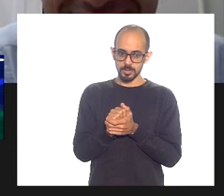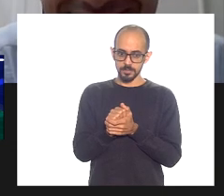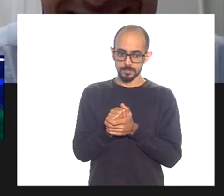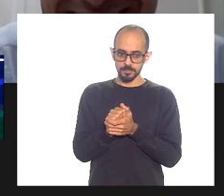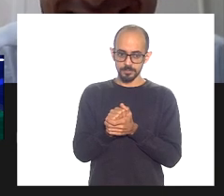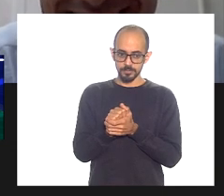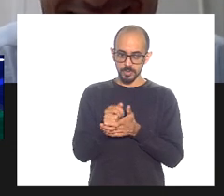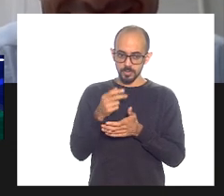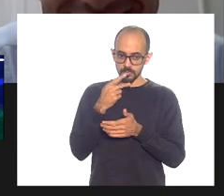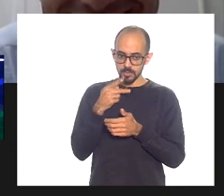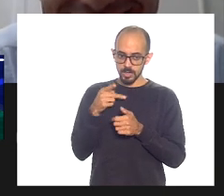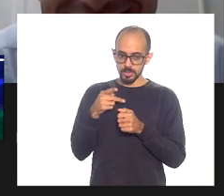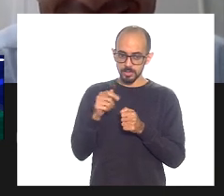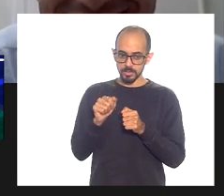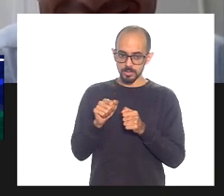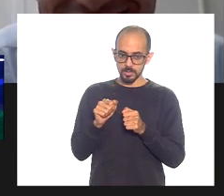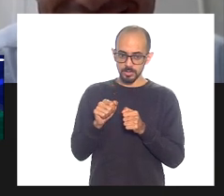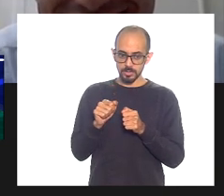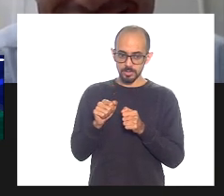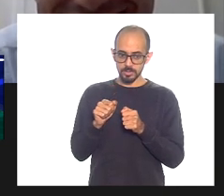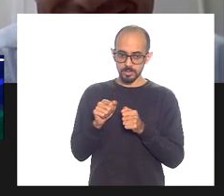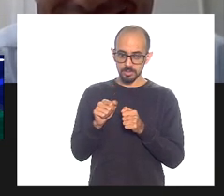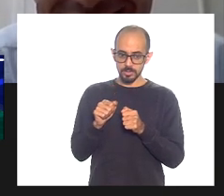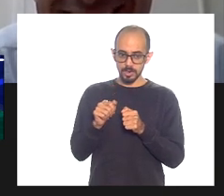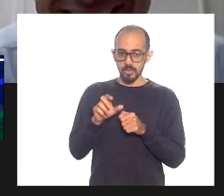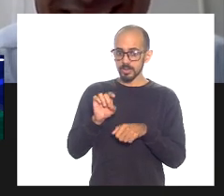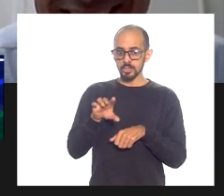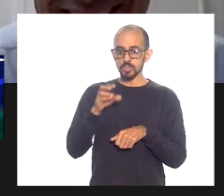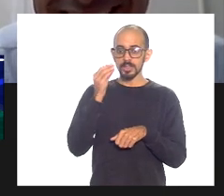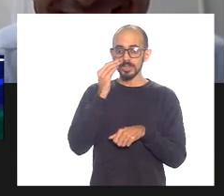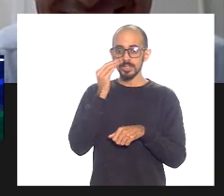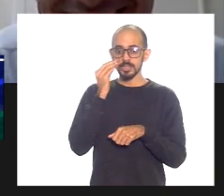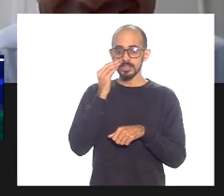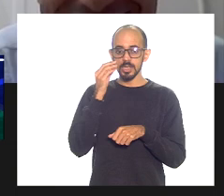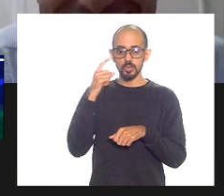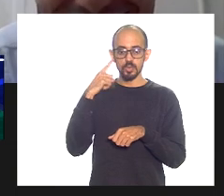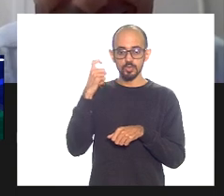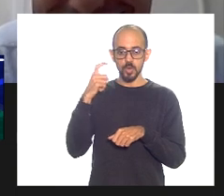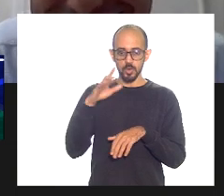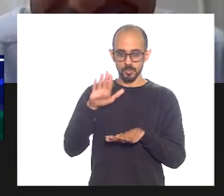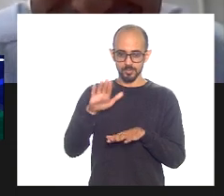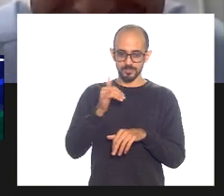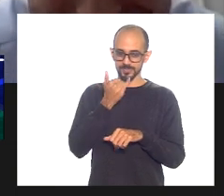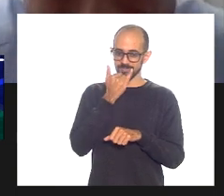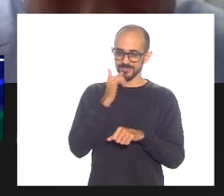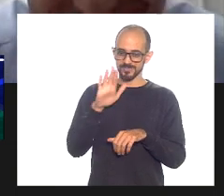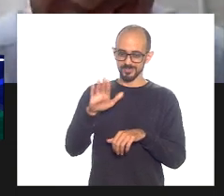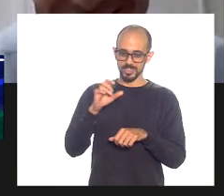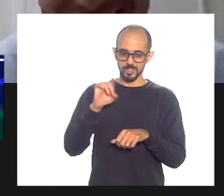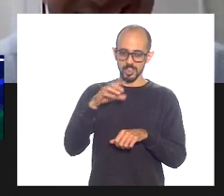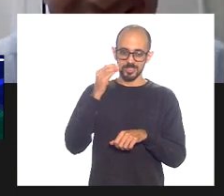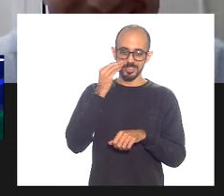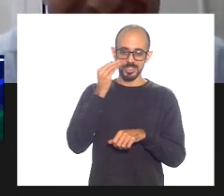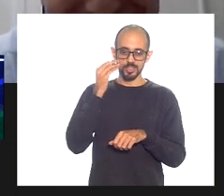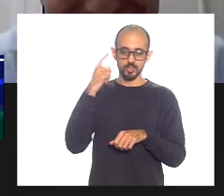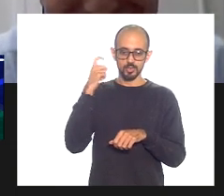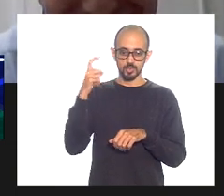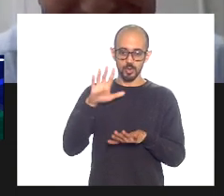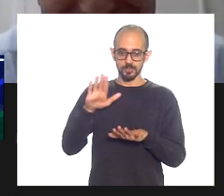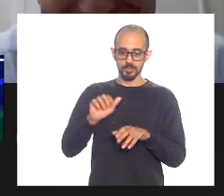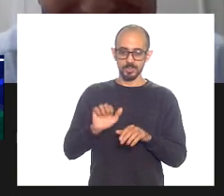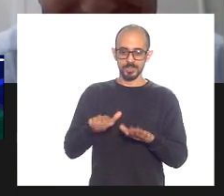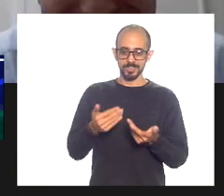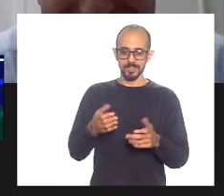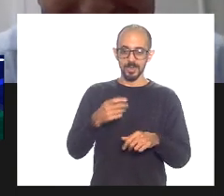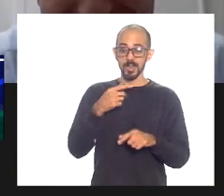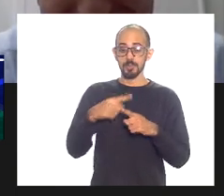Diga, querido. Eu já estou terminando. Está testando o som, deputada Mônica. Ah, sim, está testando o som. É porque eu falei do